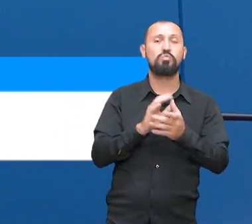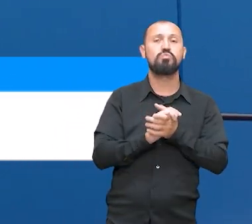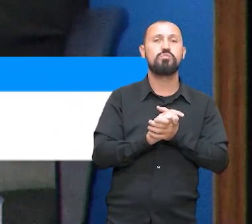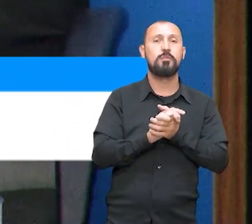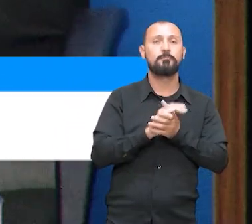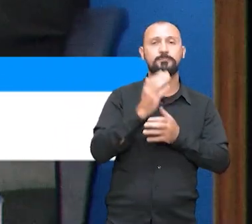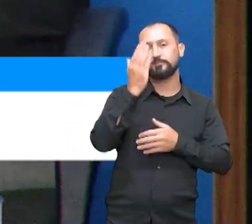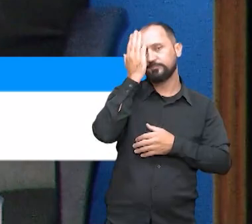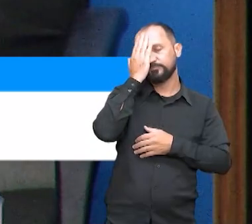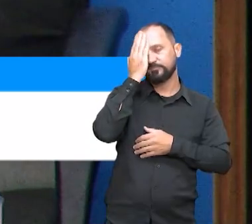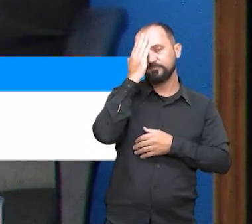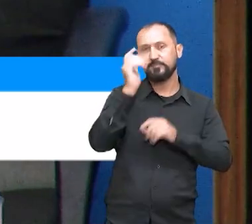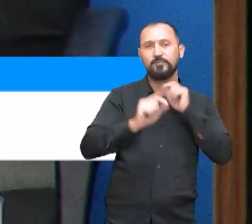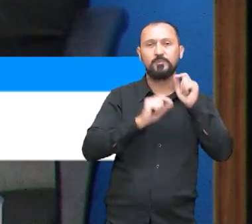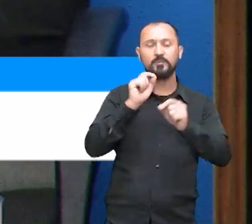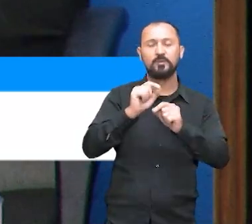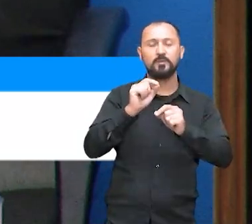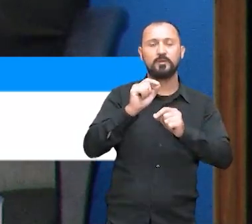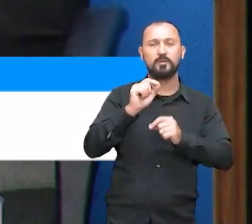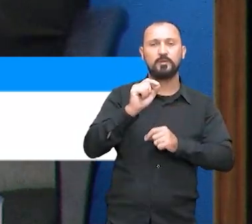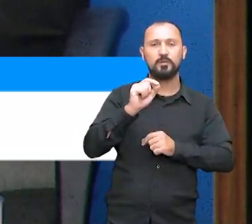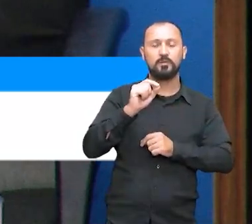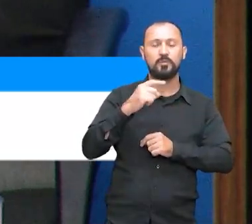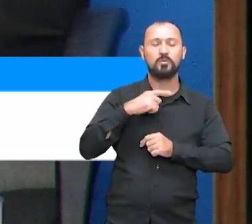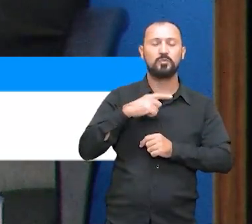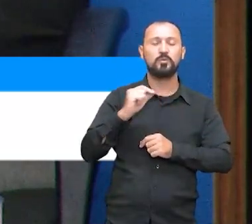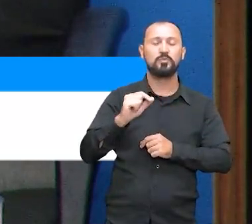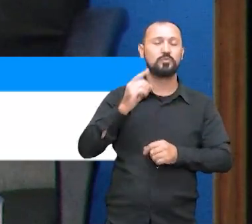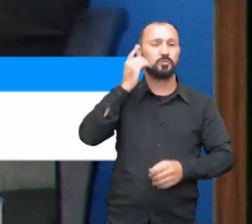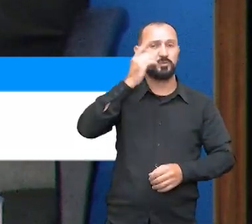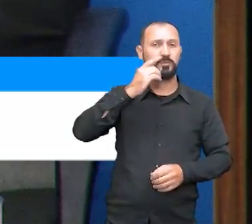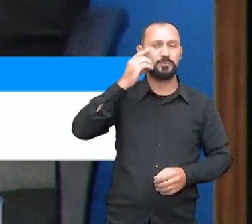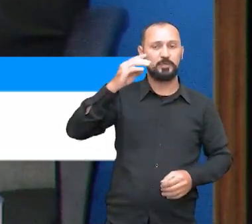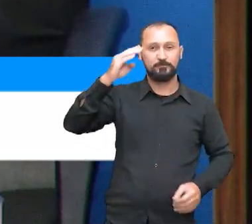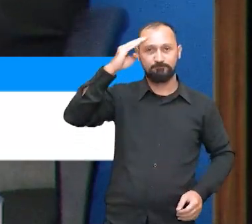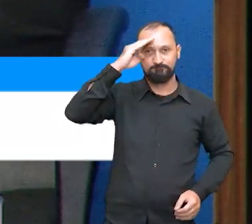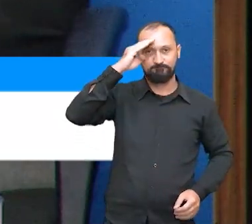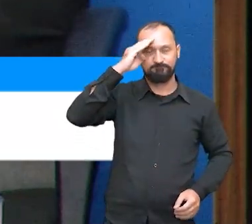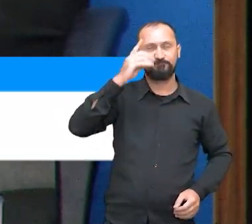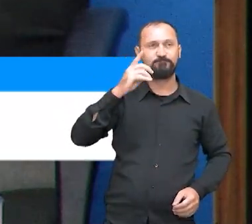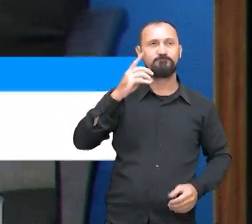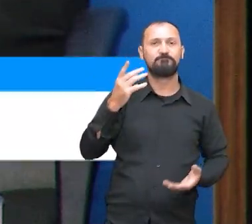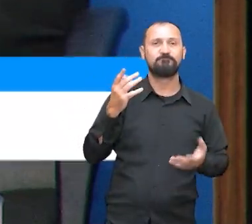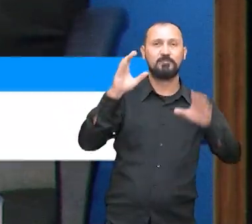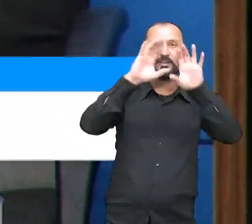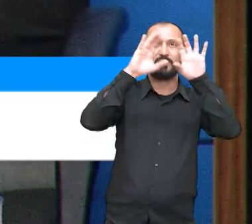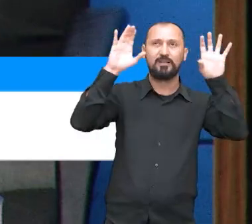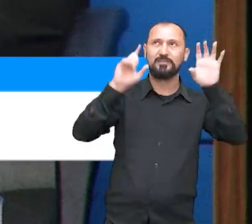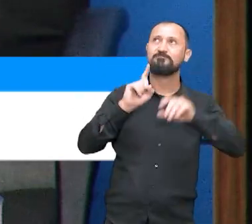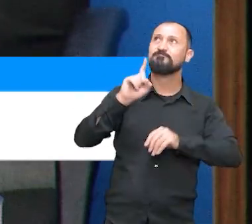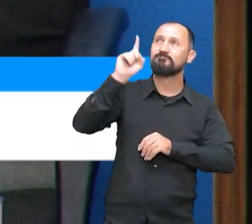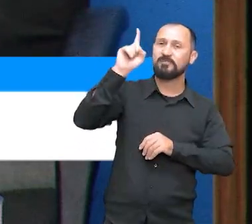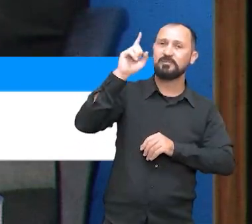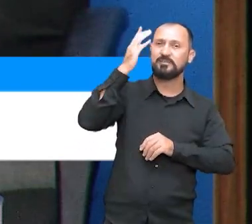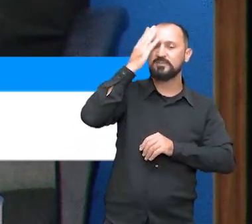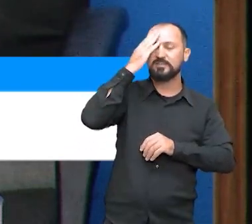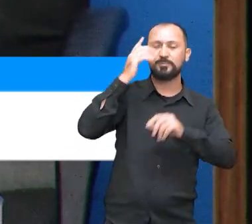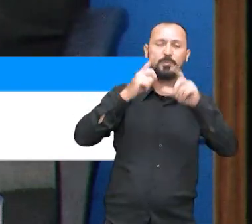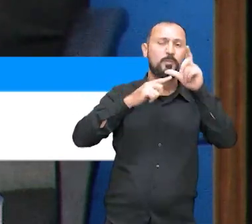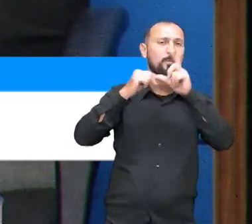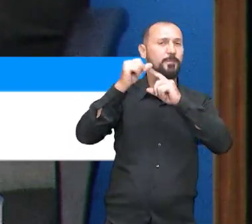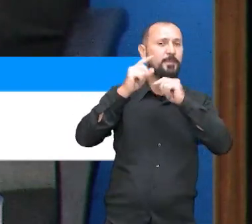tenho certeza que o Cabo Almi está lá no céu cuidando da gente e que a estrela